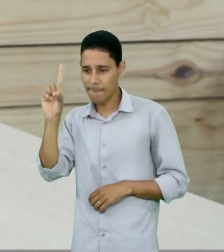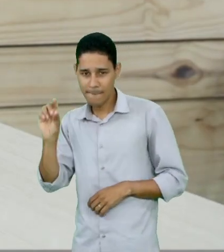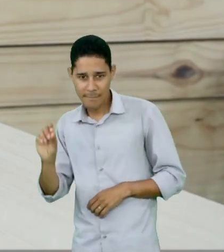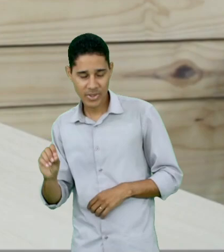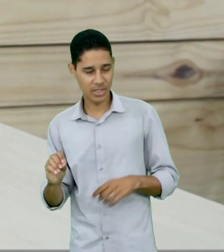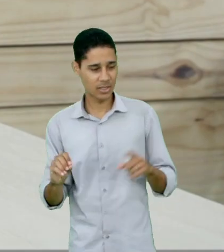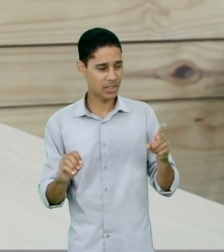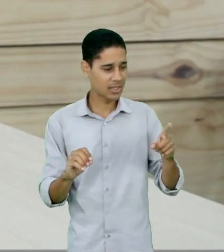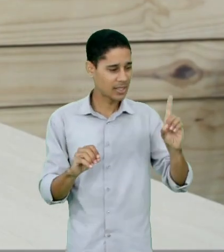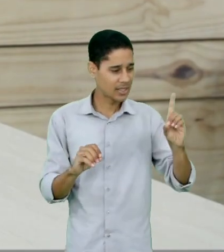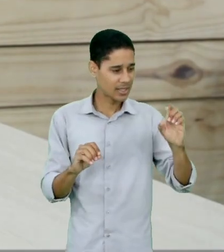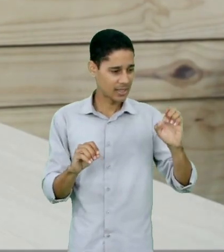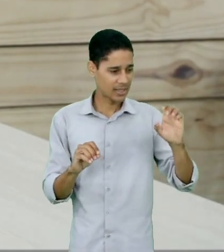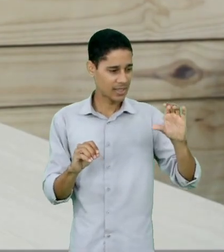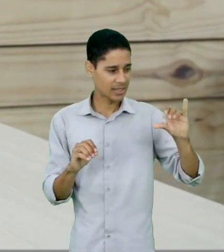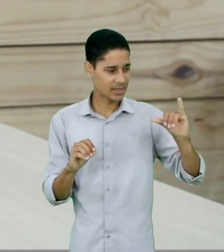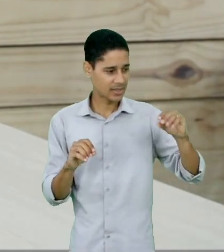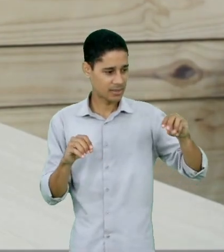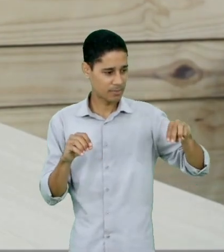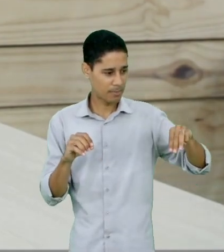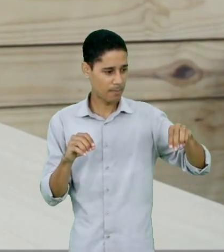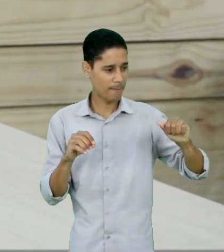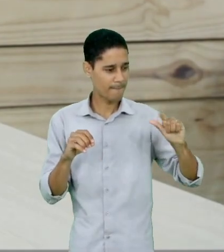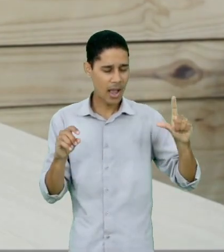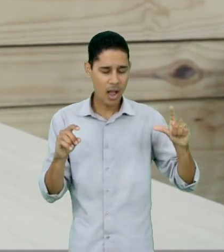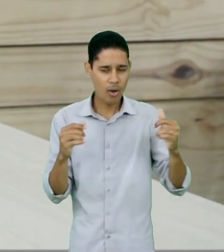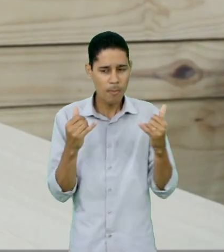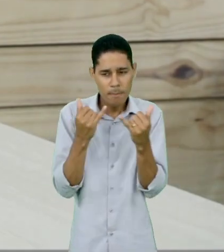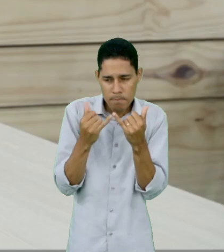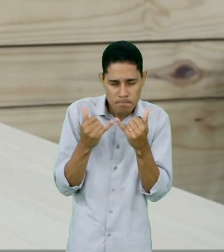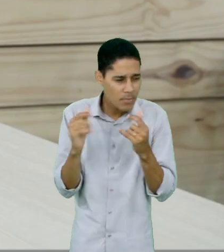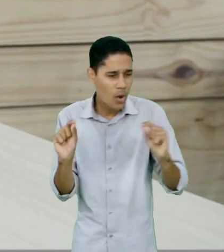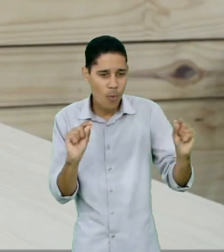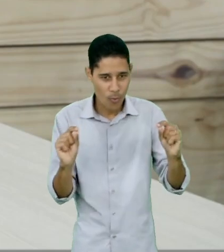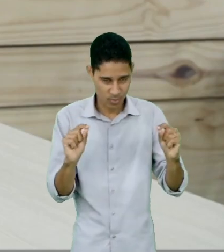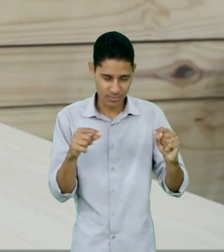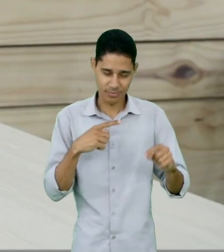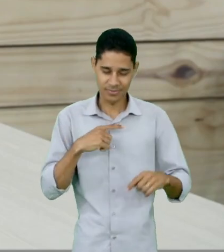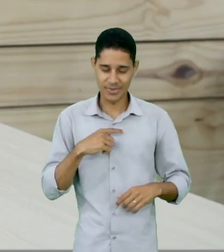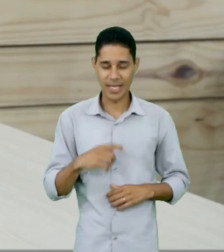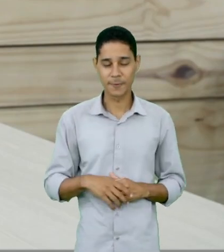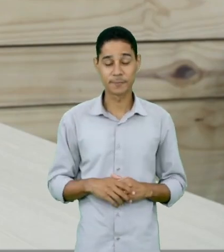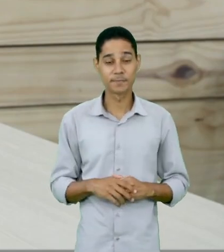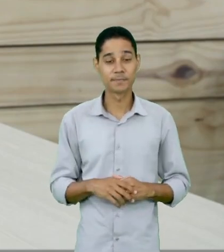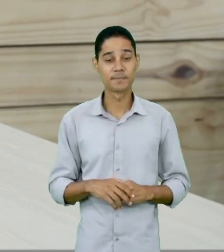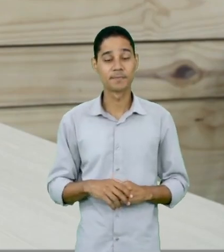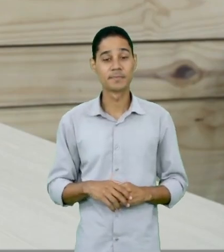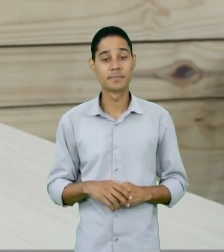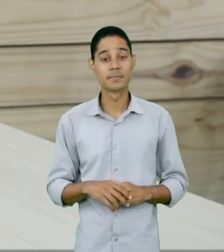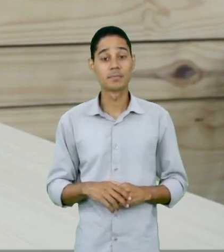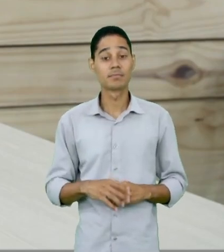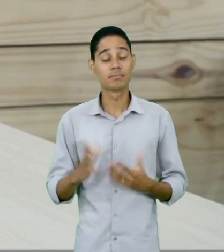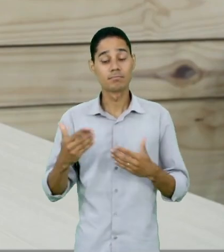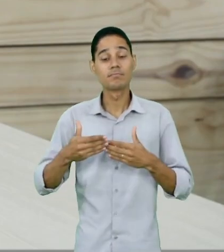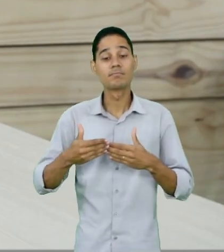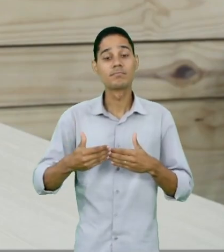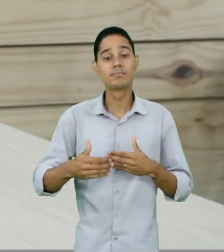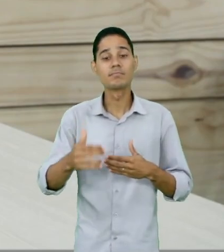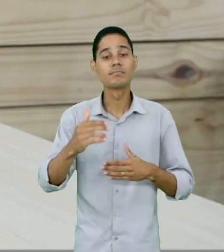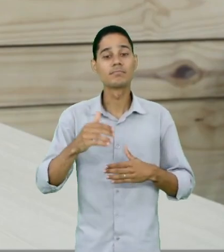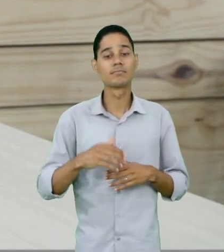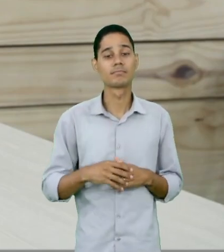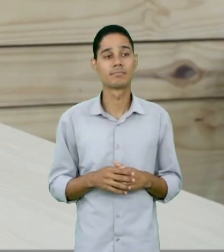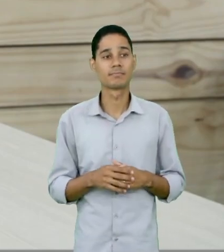que a gente conhece, que a gente trabalha, tá? Então, a partir daí, né,